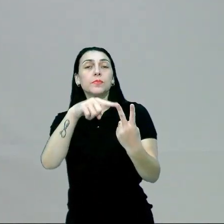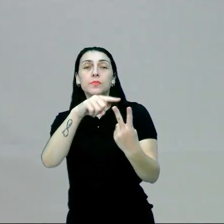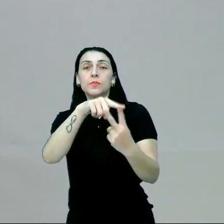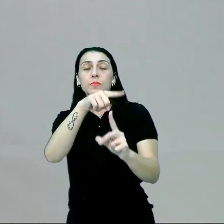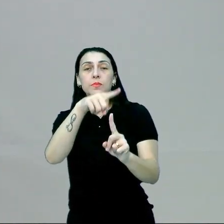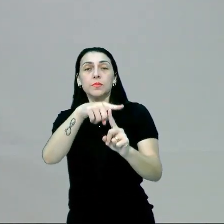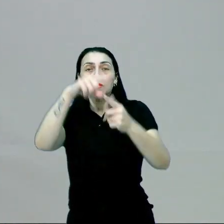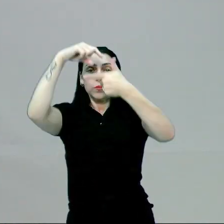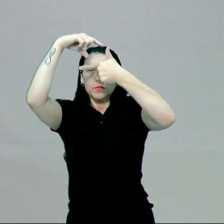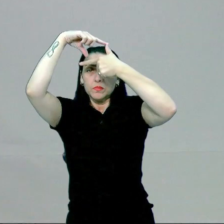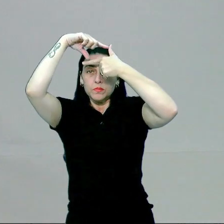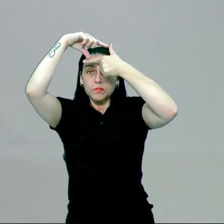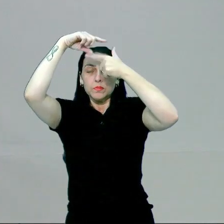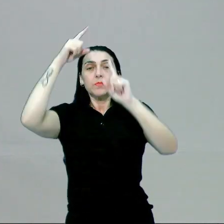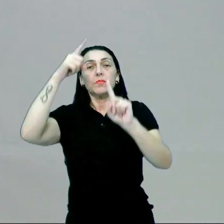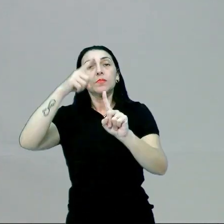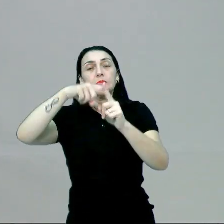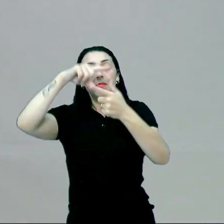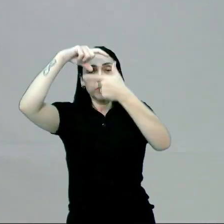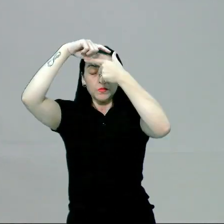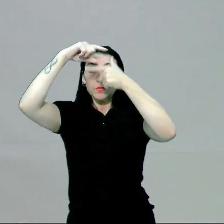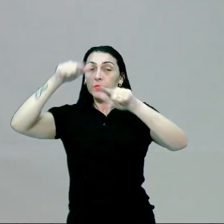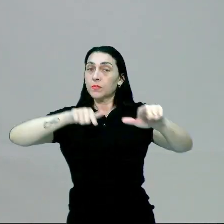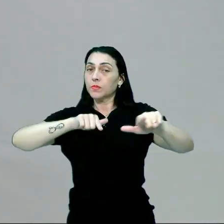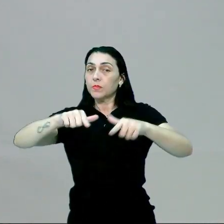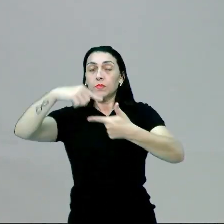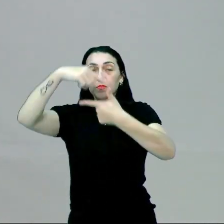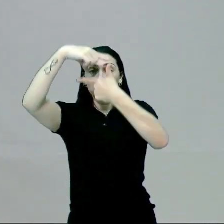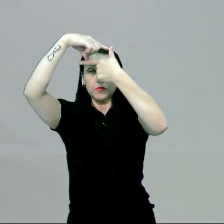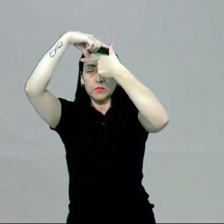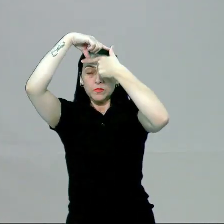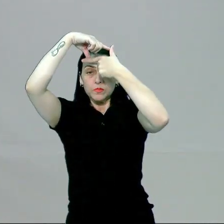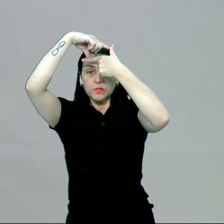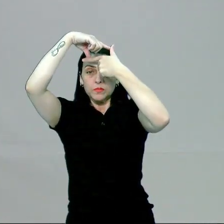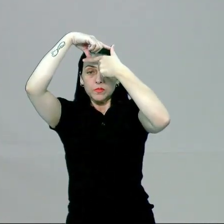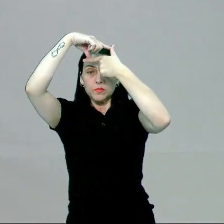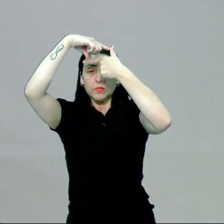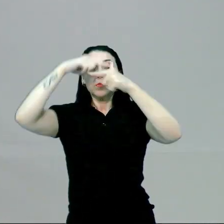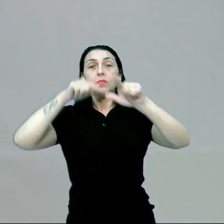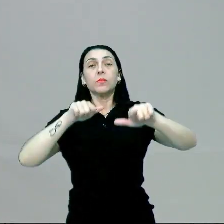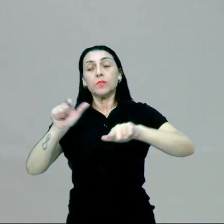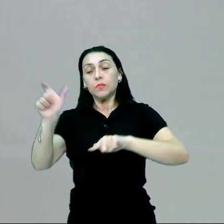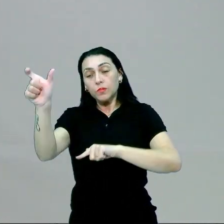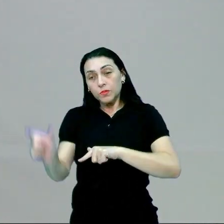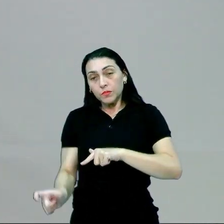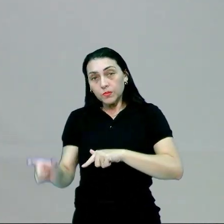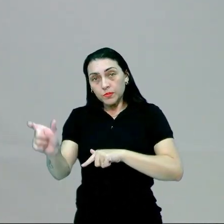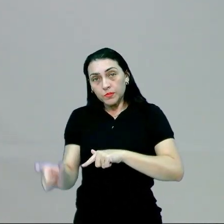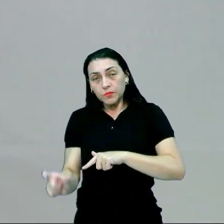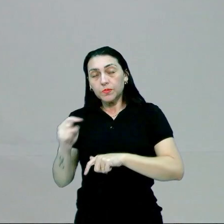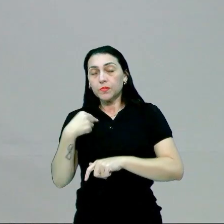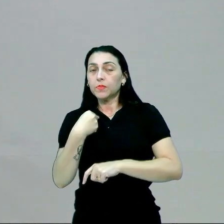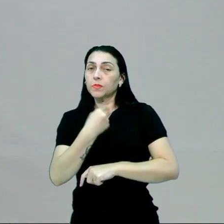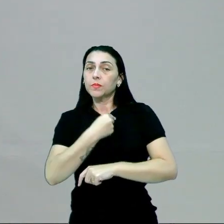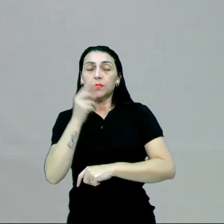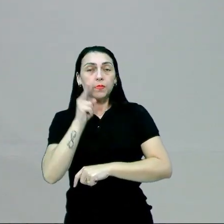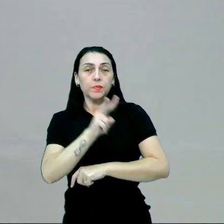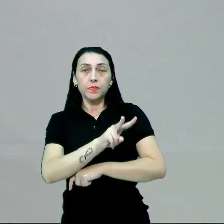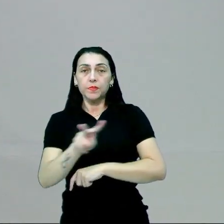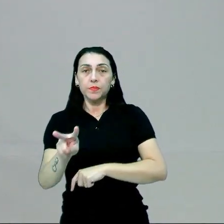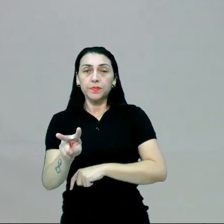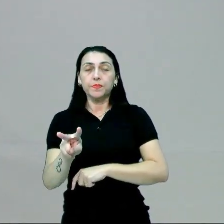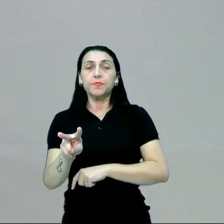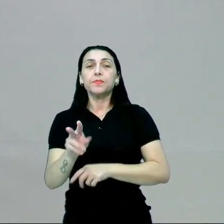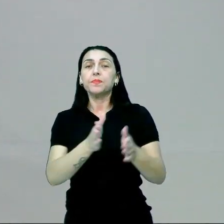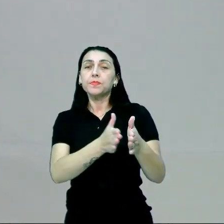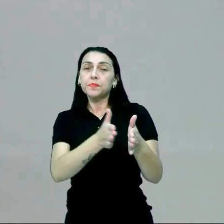de alienação: a alienação do trabalho e a alienação do trabalhador, que a gente vai ver